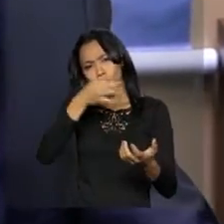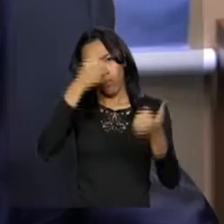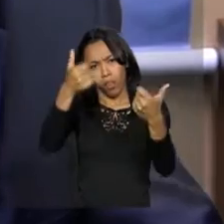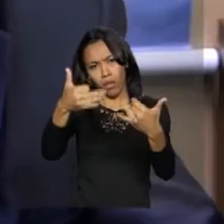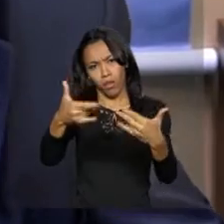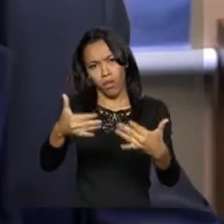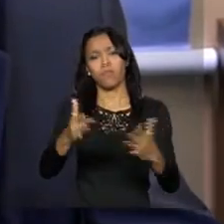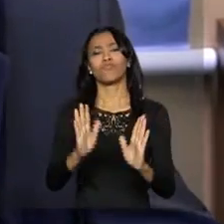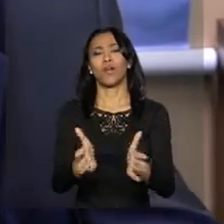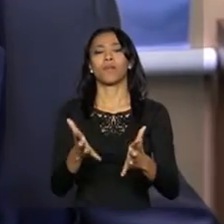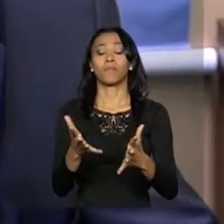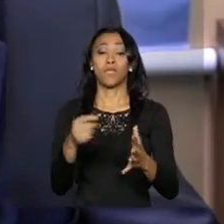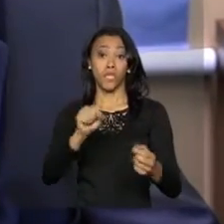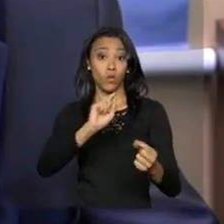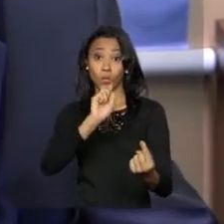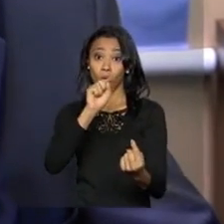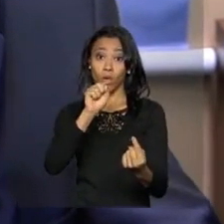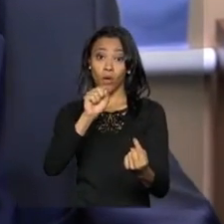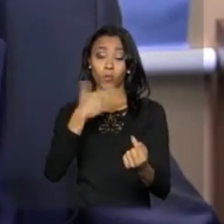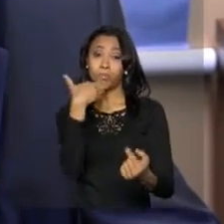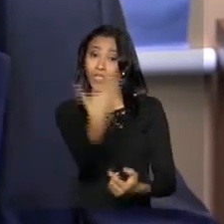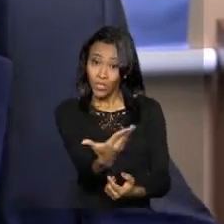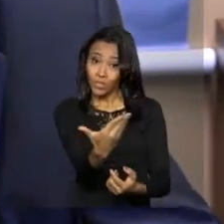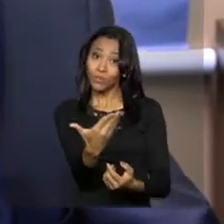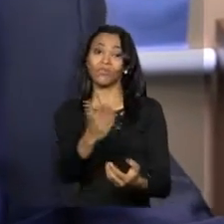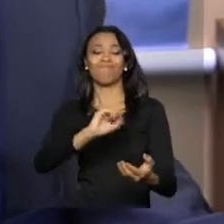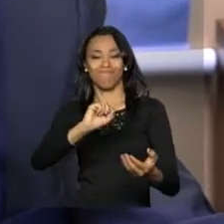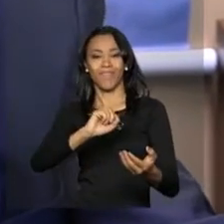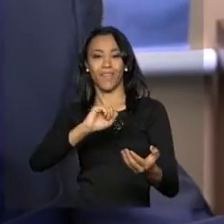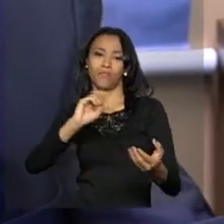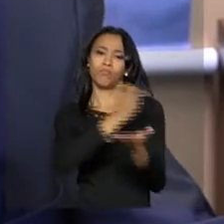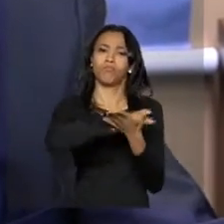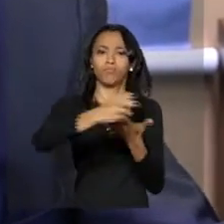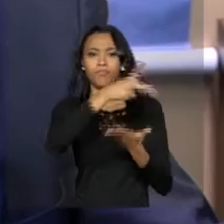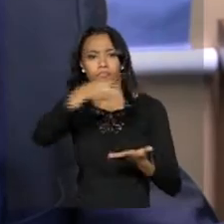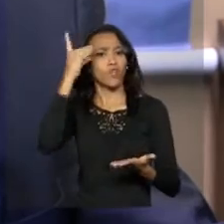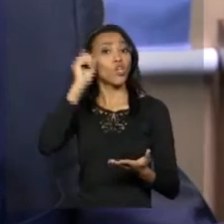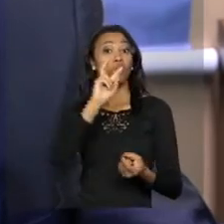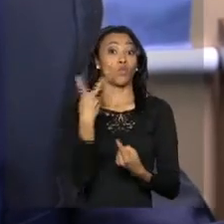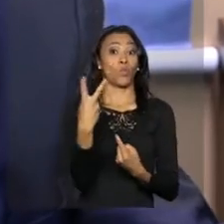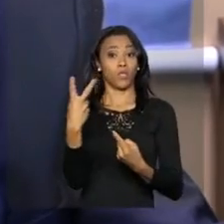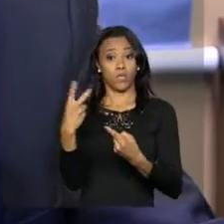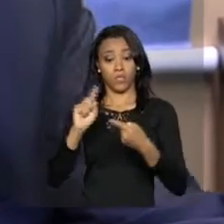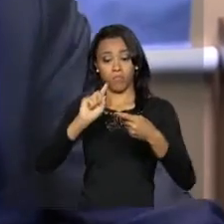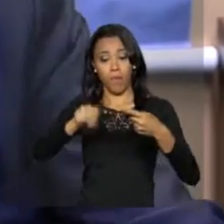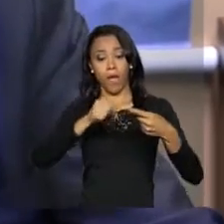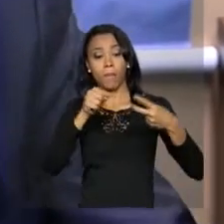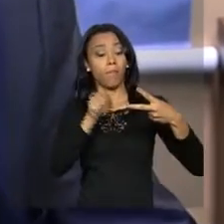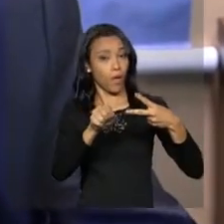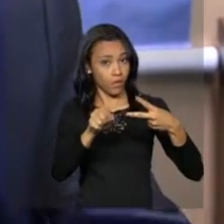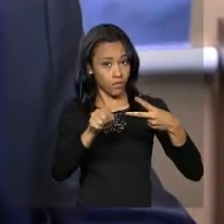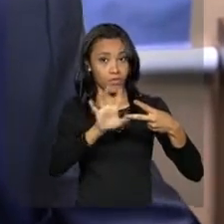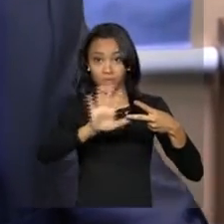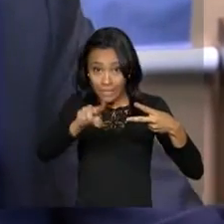que o objeto desse impeachment são só as duas denúncias que foram recebidas pelo presidente Eduardo Cunha. Claro, isso